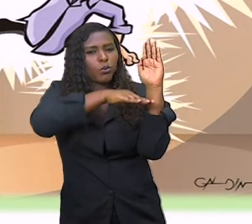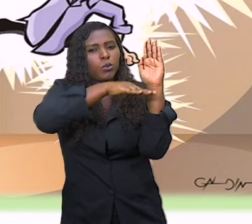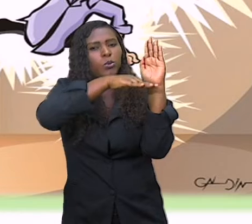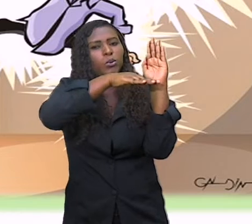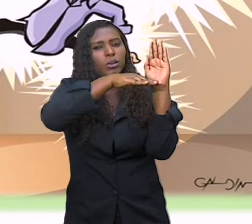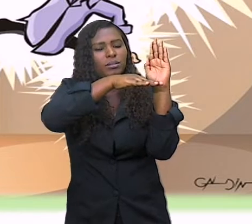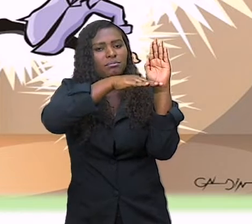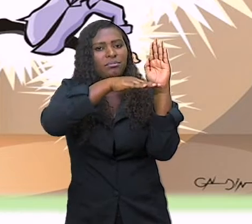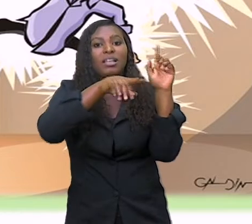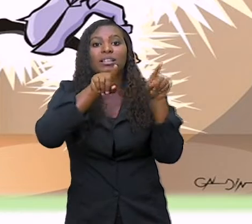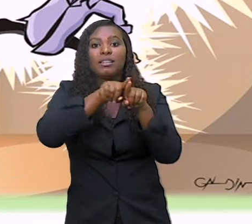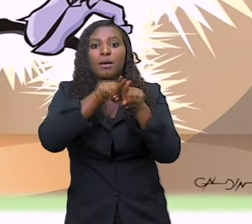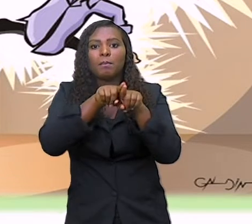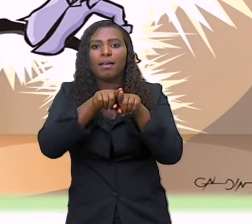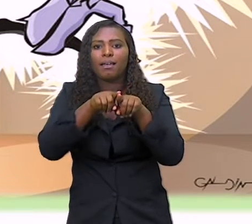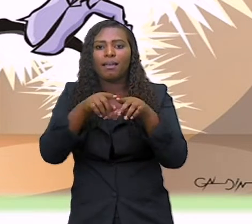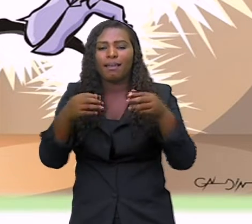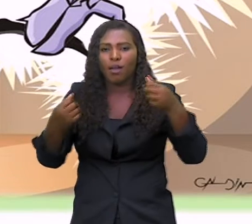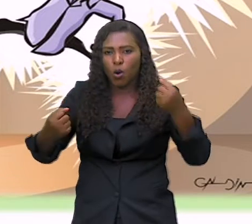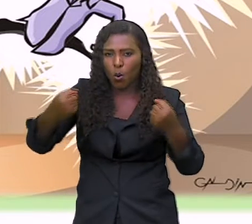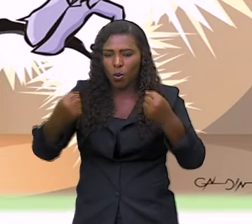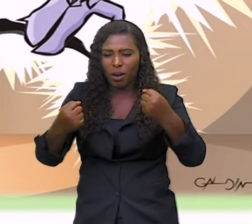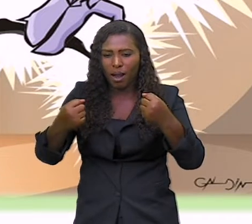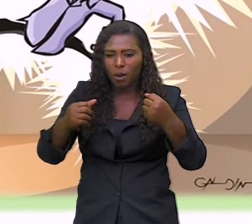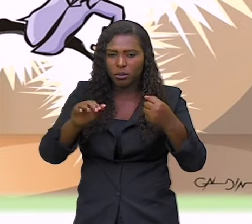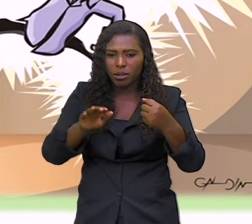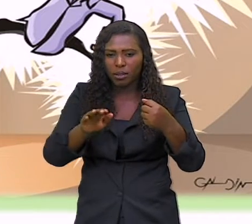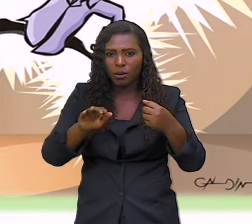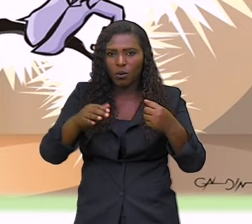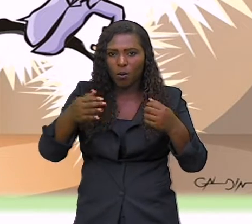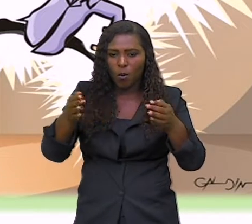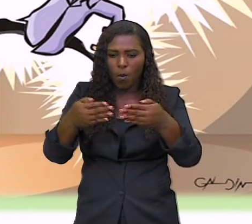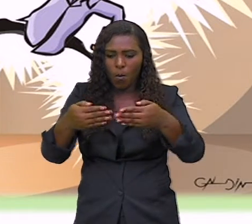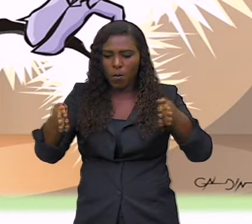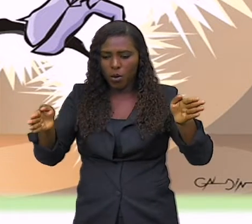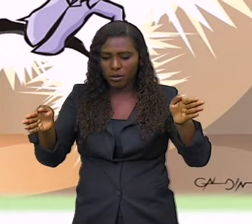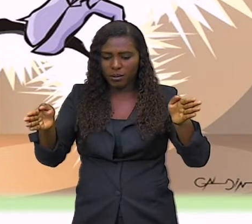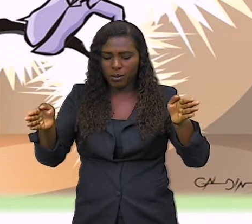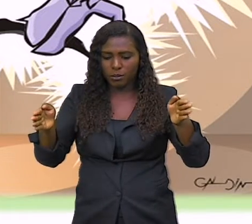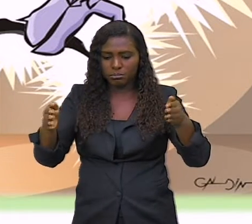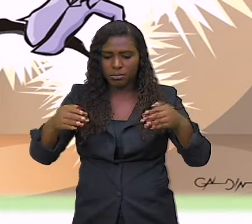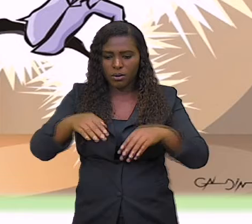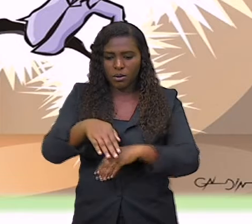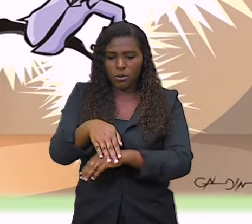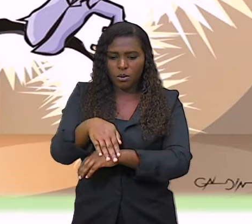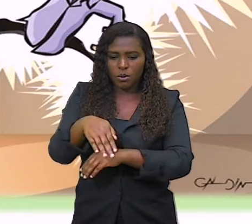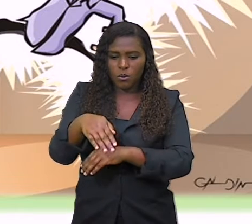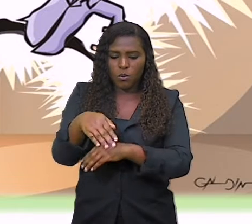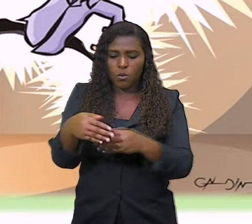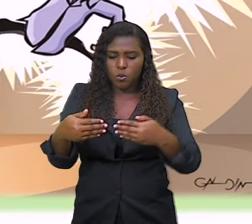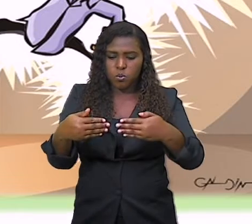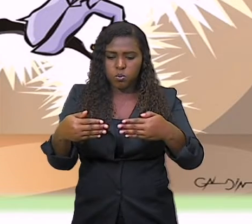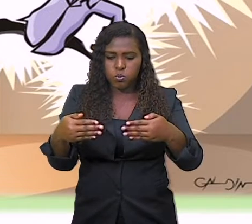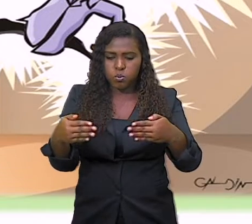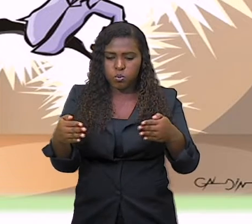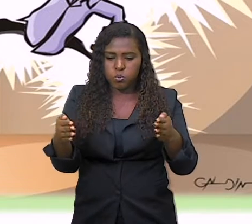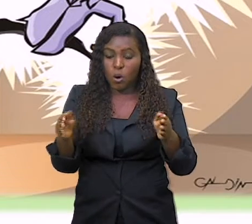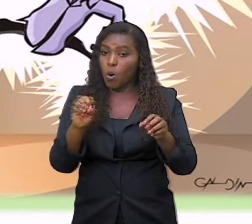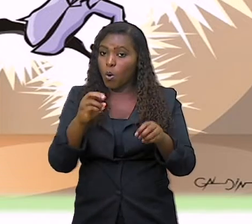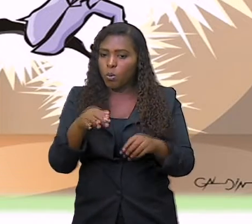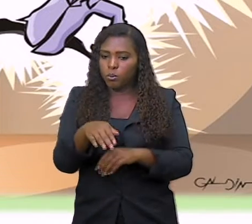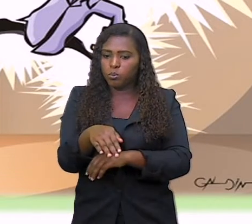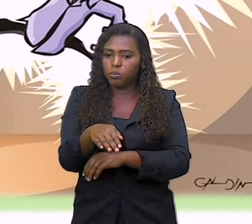precisa ser levantado. E aí nós temos também os térmicos. Chuveiro, o ferro de